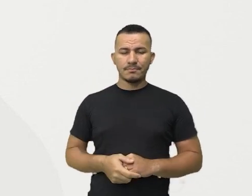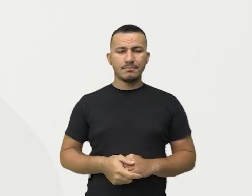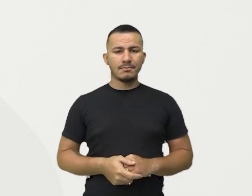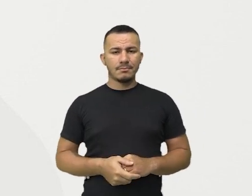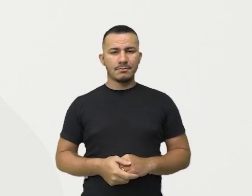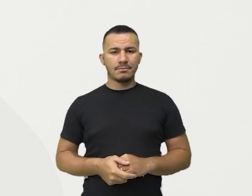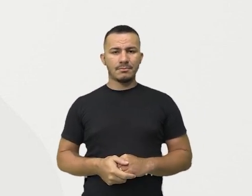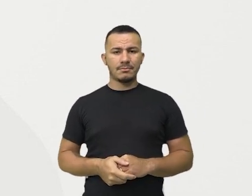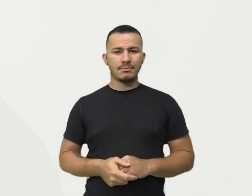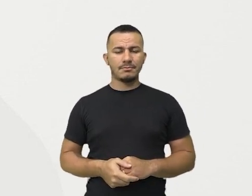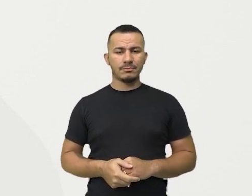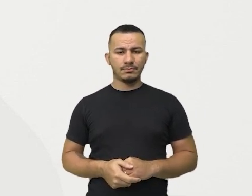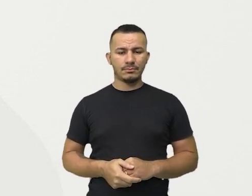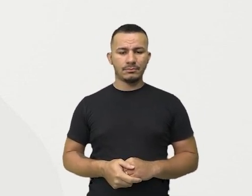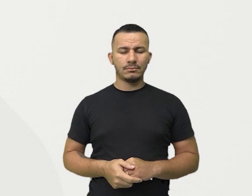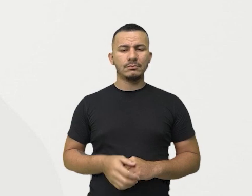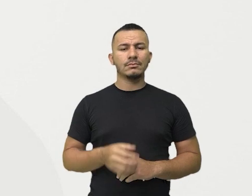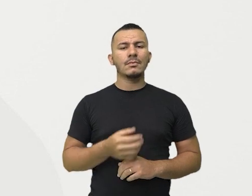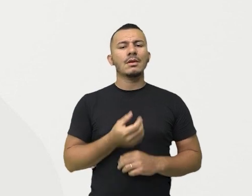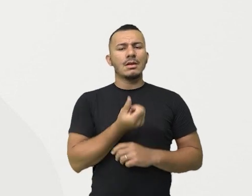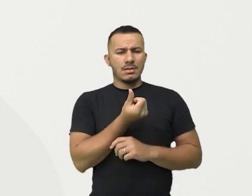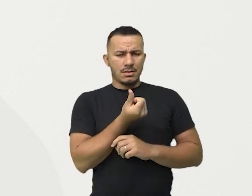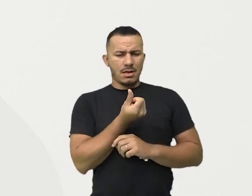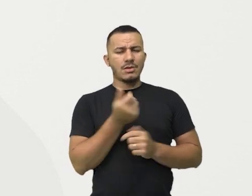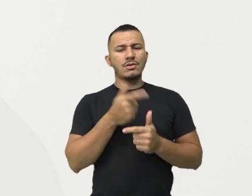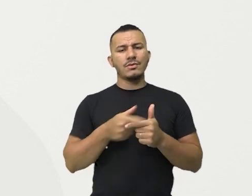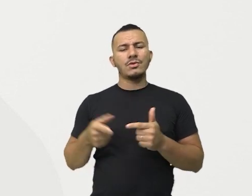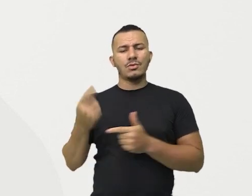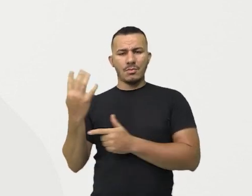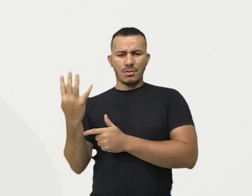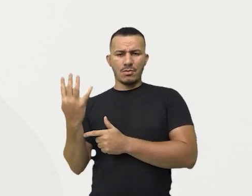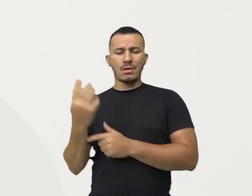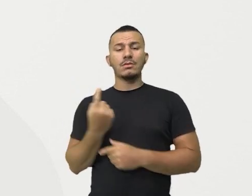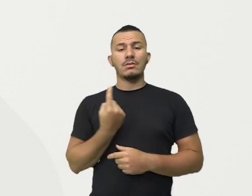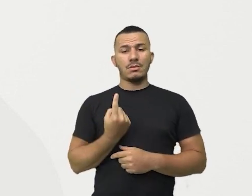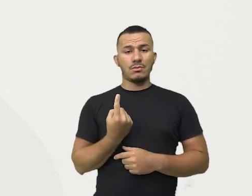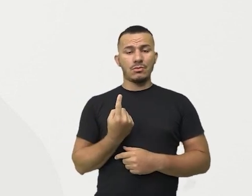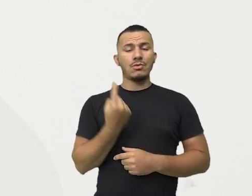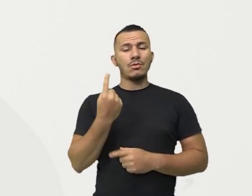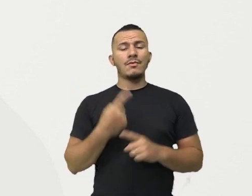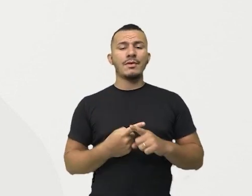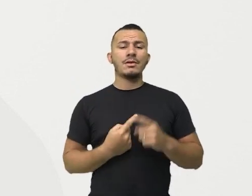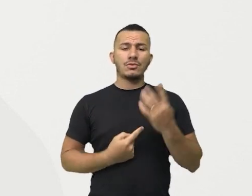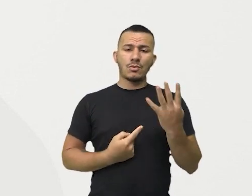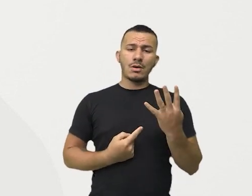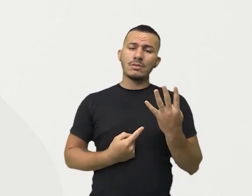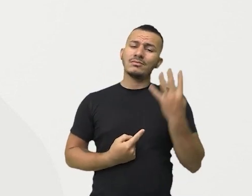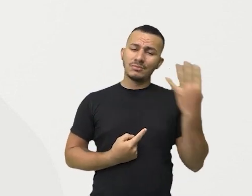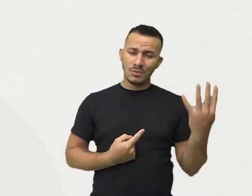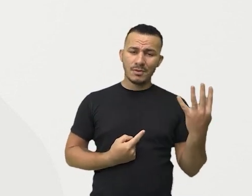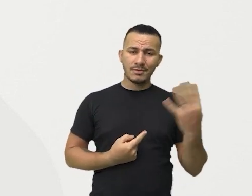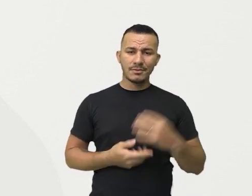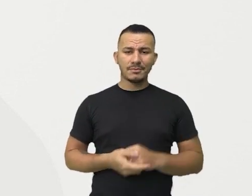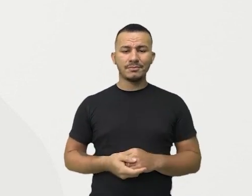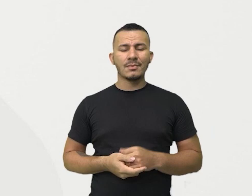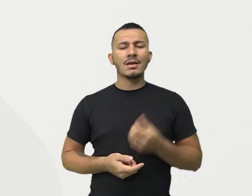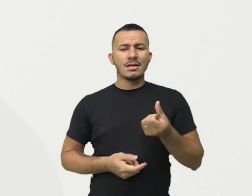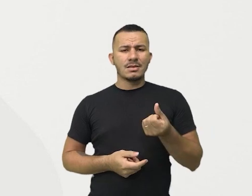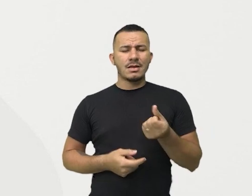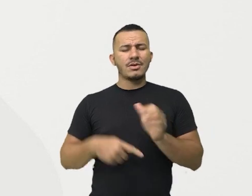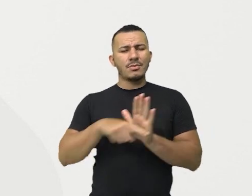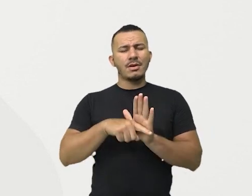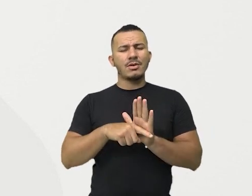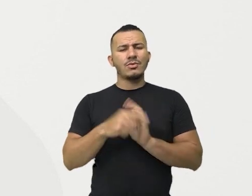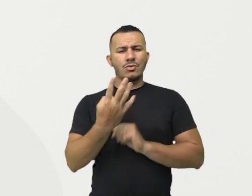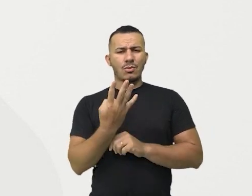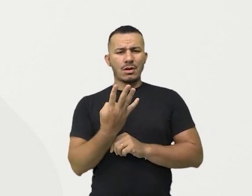dividido para 4. 6 dividido para 4 dá 1. 1 vezes 4, 4. 6 menos